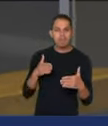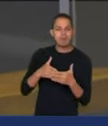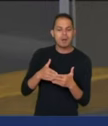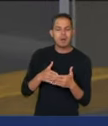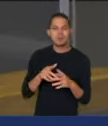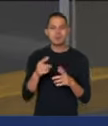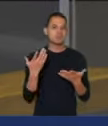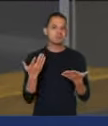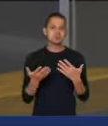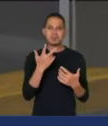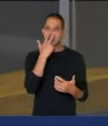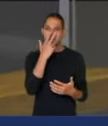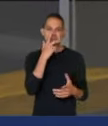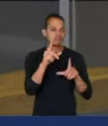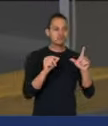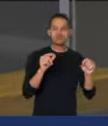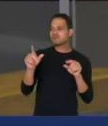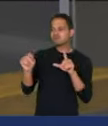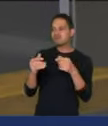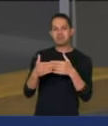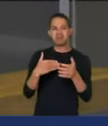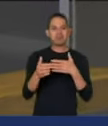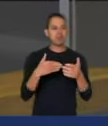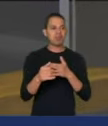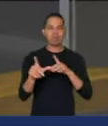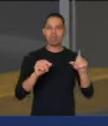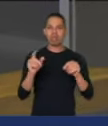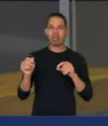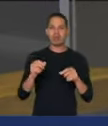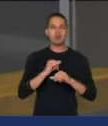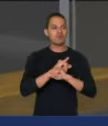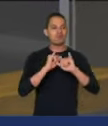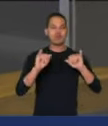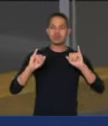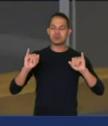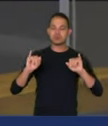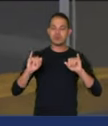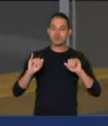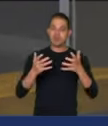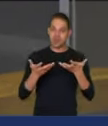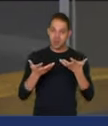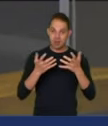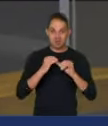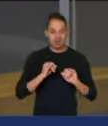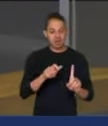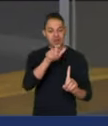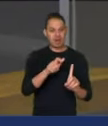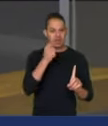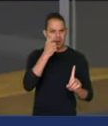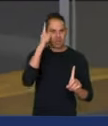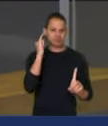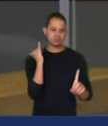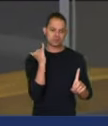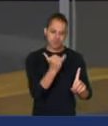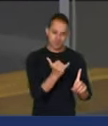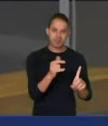unidunité, escolhe aleatoriamente para mandar recado. Eu quero dizer para o ministro Alexandre de Moraes, para a